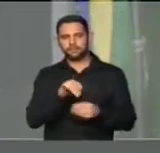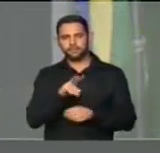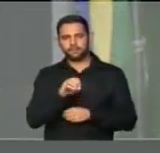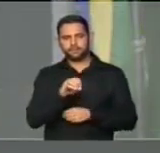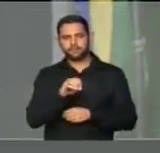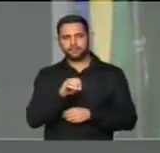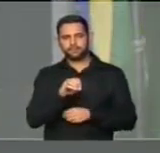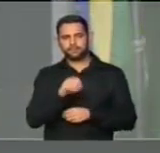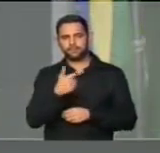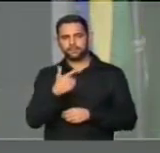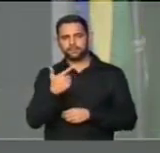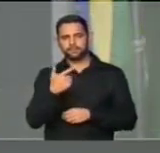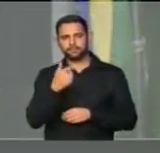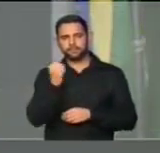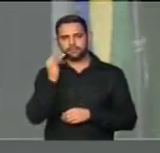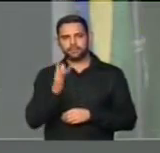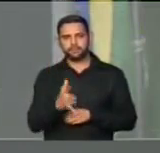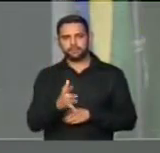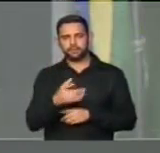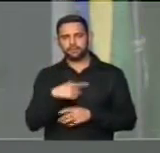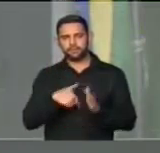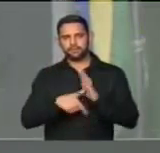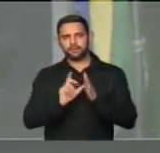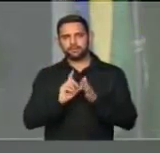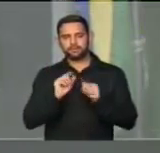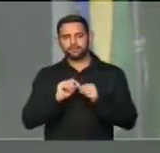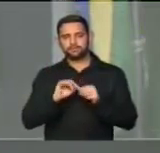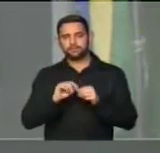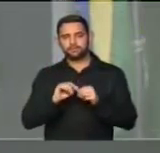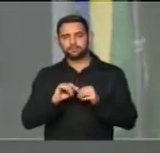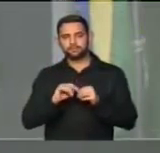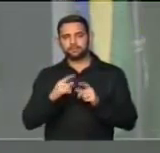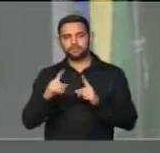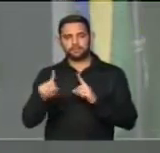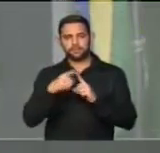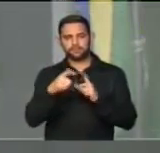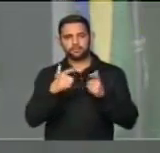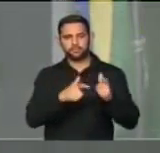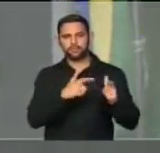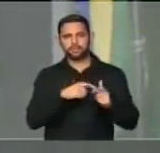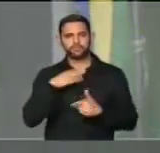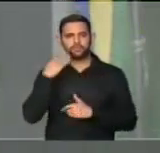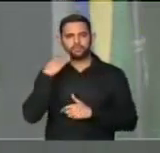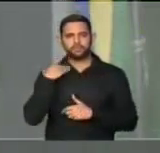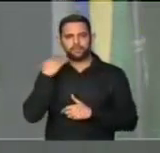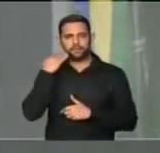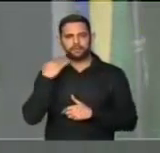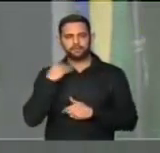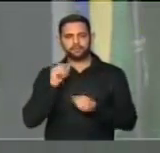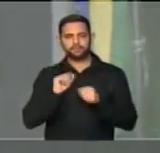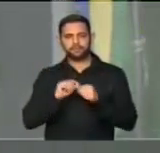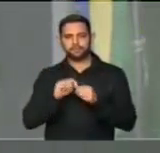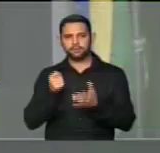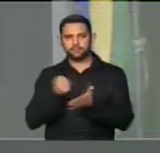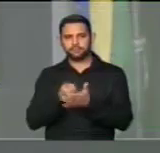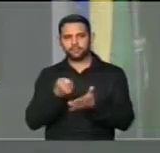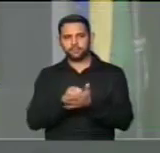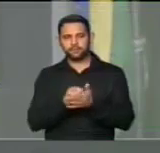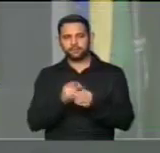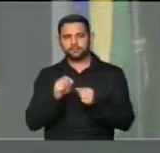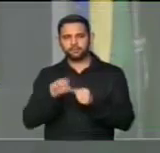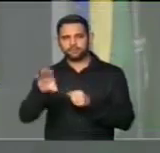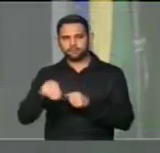sequestradores perto das 2 da manhã. E antes disso passou por diversas agências bancárias, sendo obrigada a